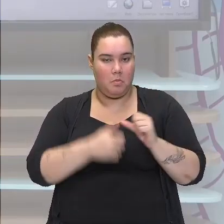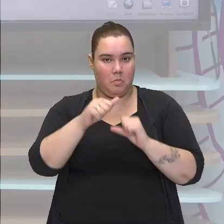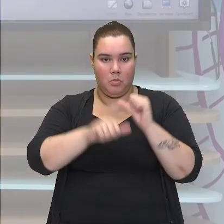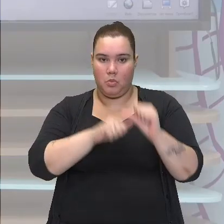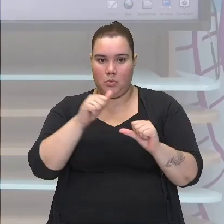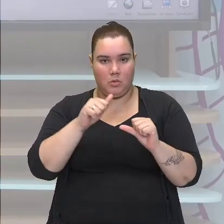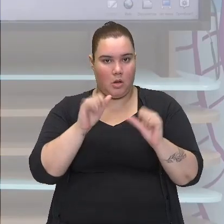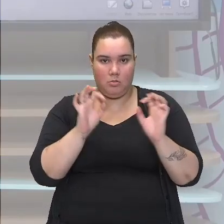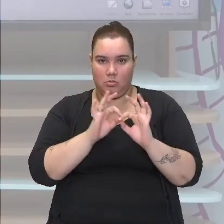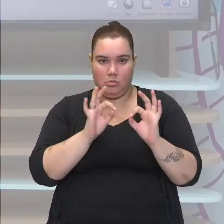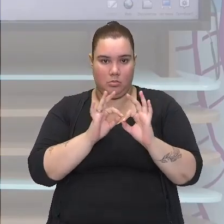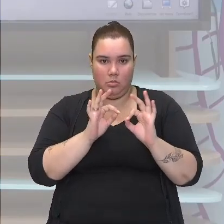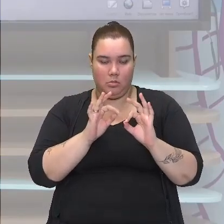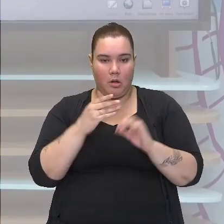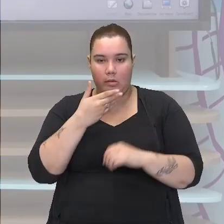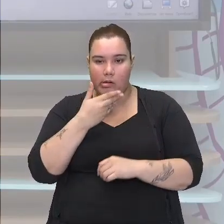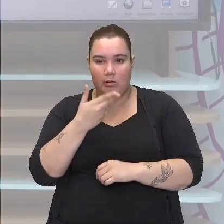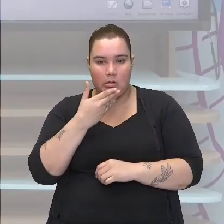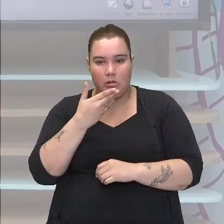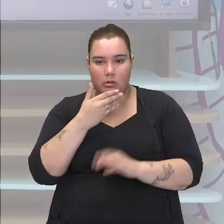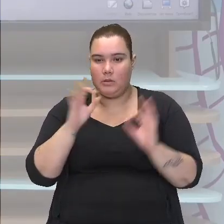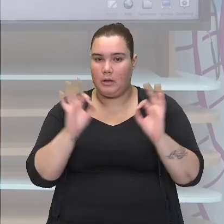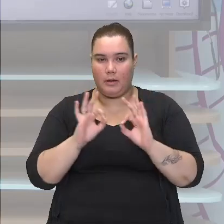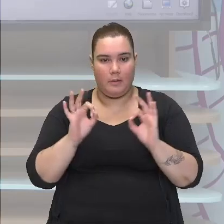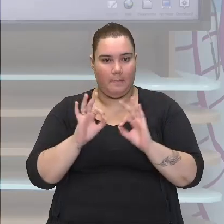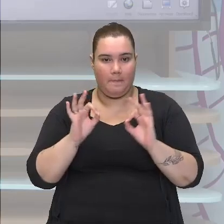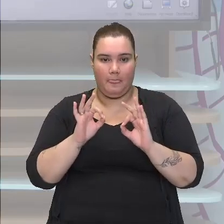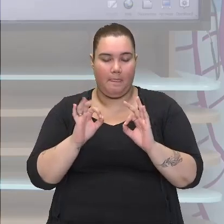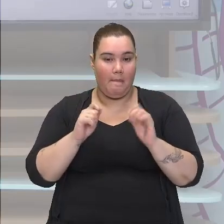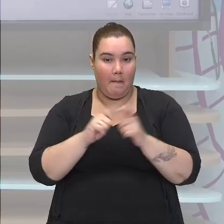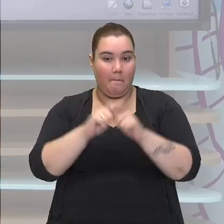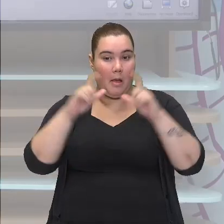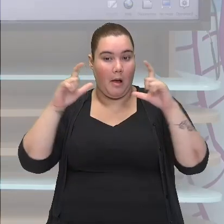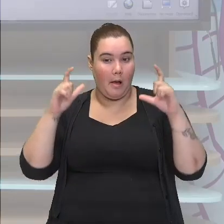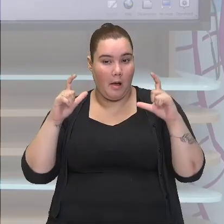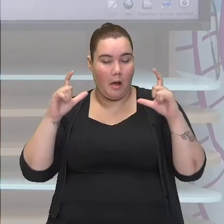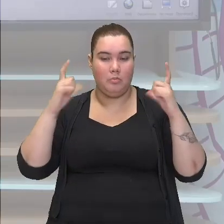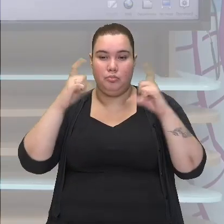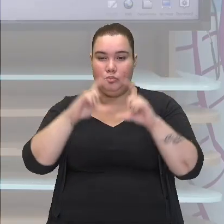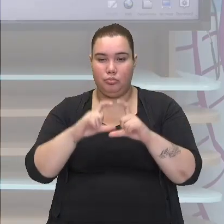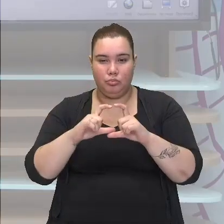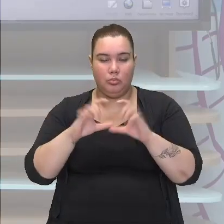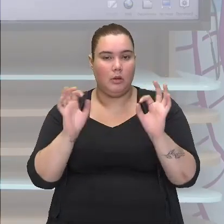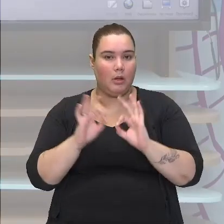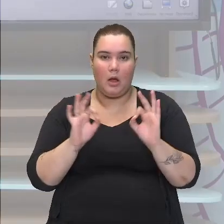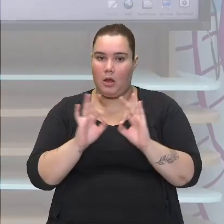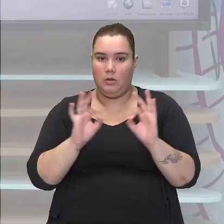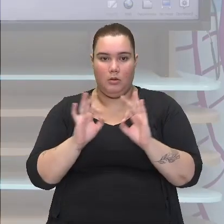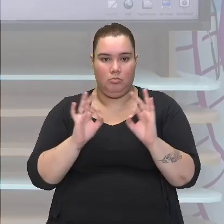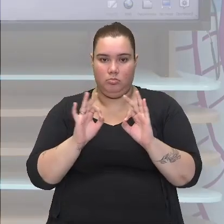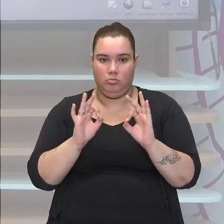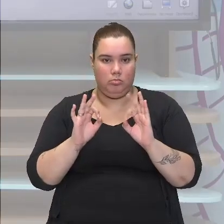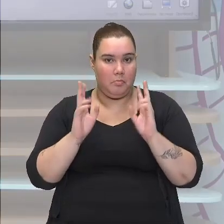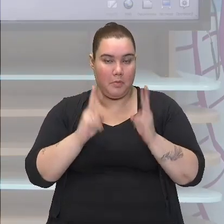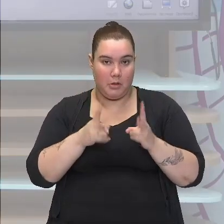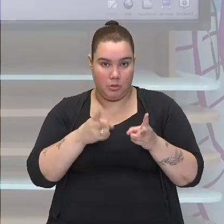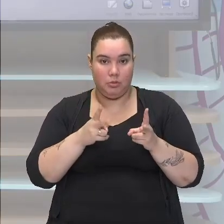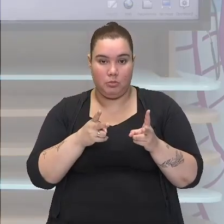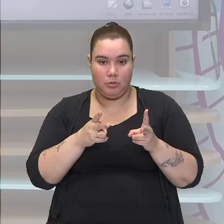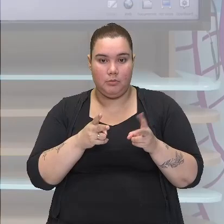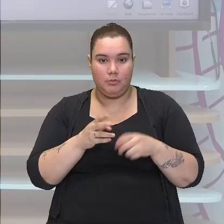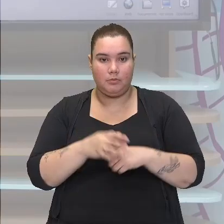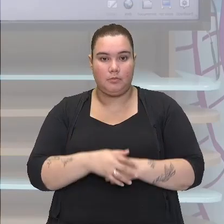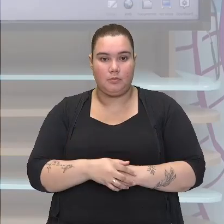ficar distorcida, ou seja, eu não vou aumentar e nem vou reduzir. Ela não vai ficar distorcida. Eu